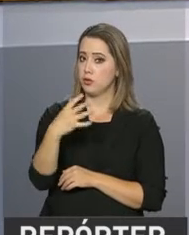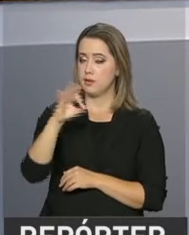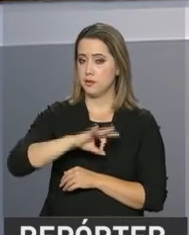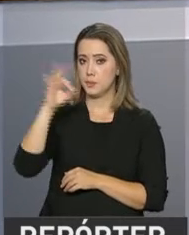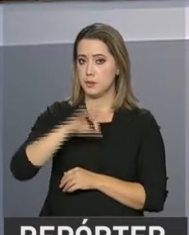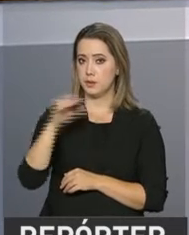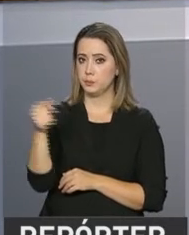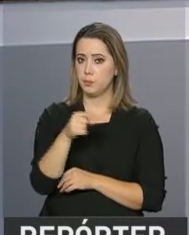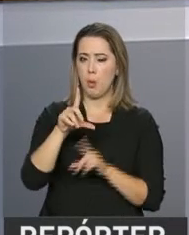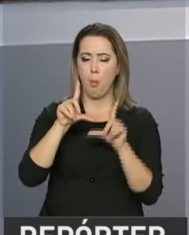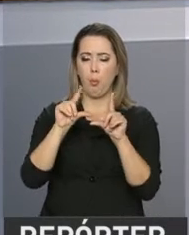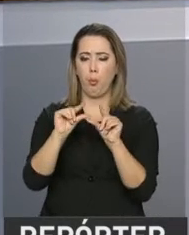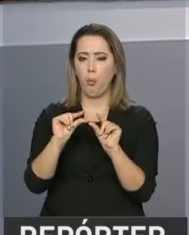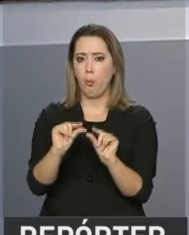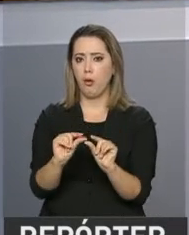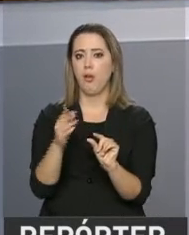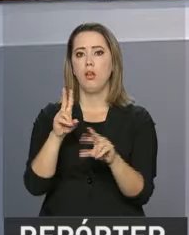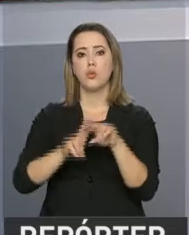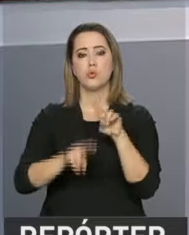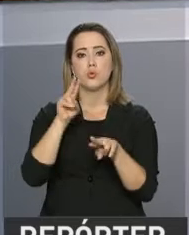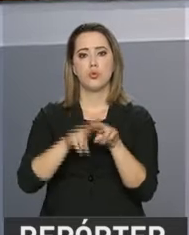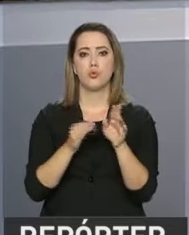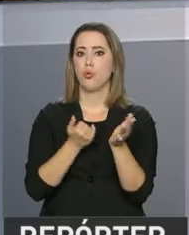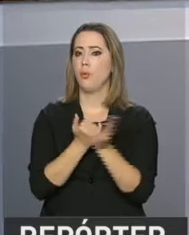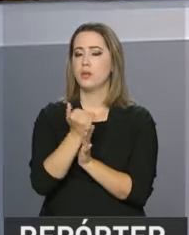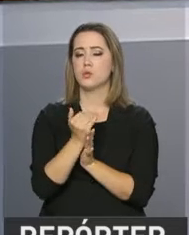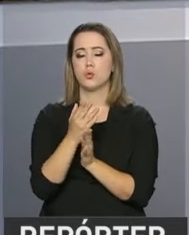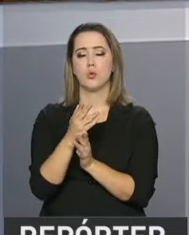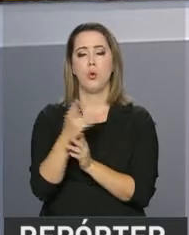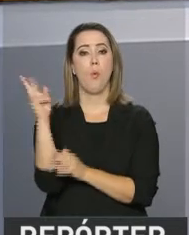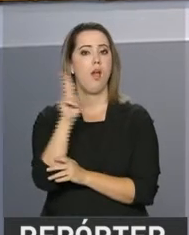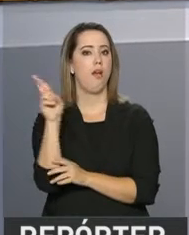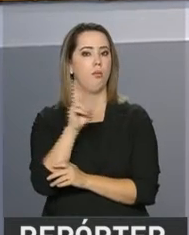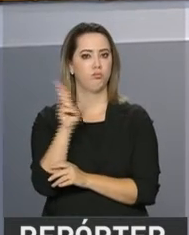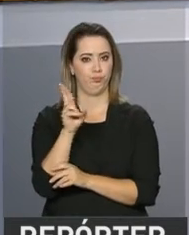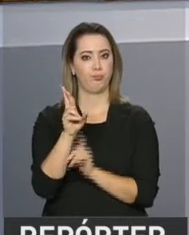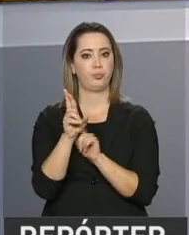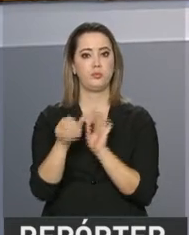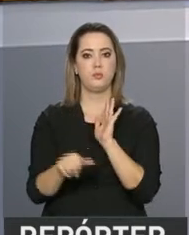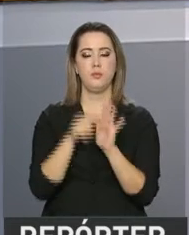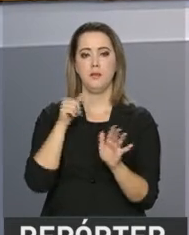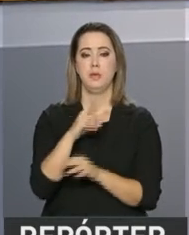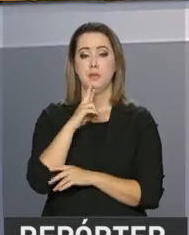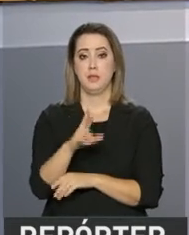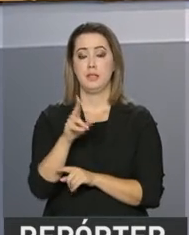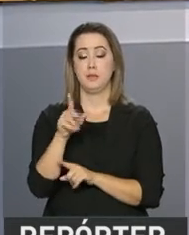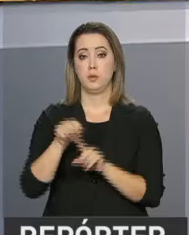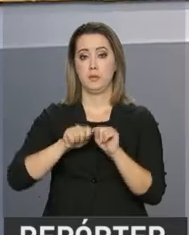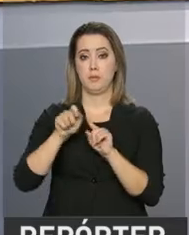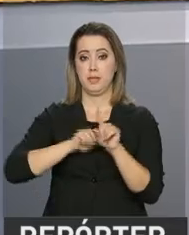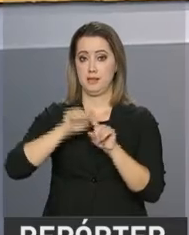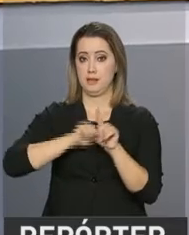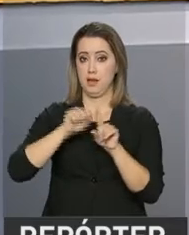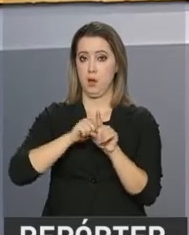0,23%. É o índice mais baixo para os meses de junho desde o início do Plano Real e o primeiro resultado mensal negativo para